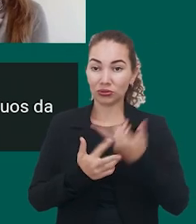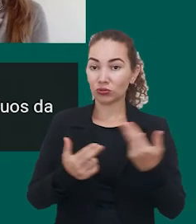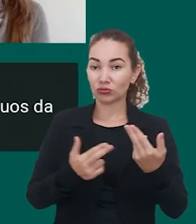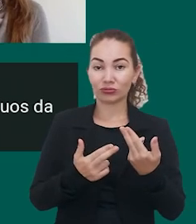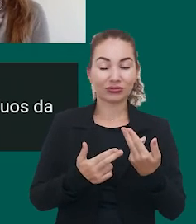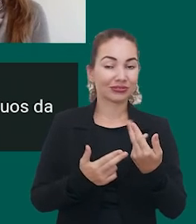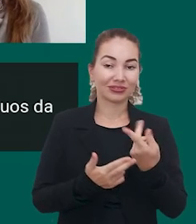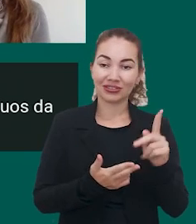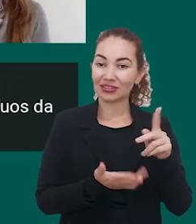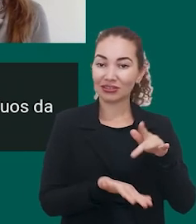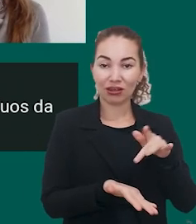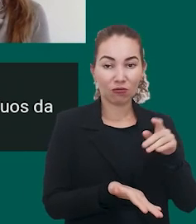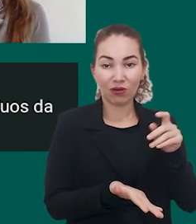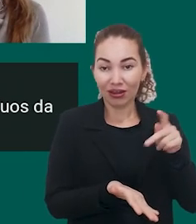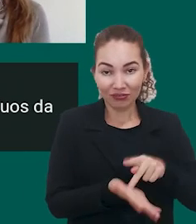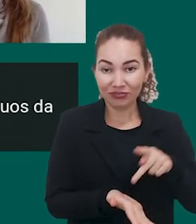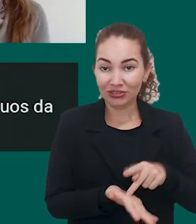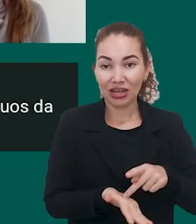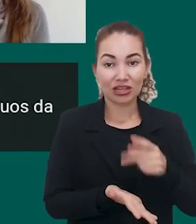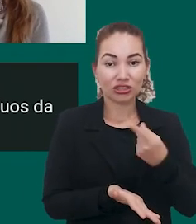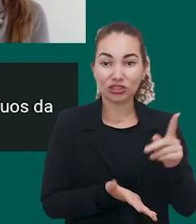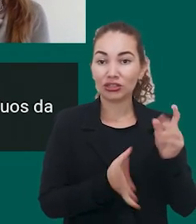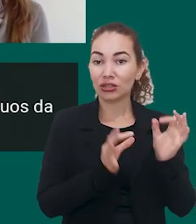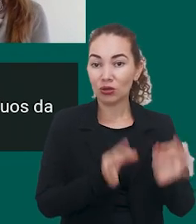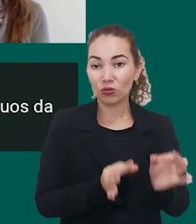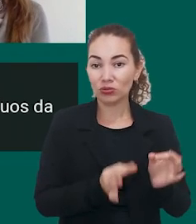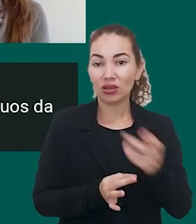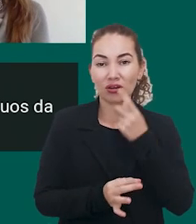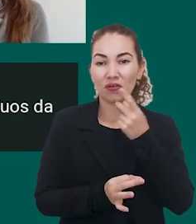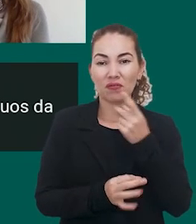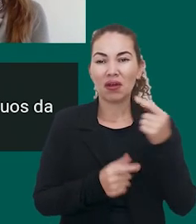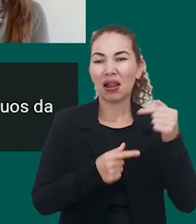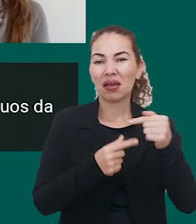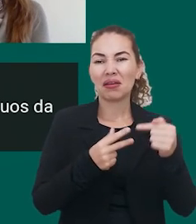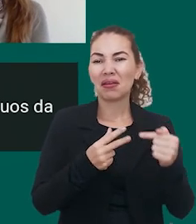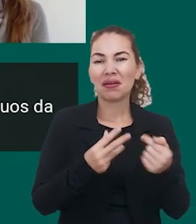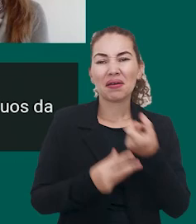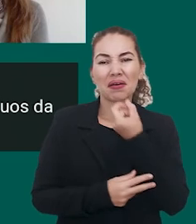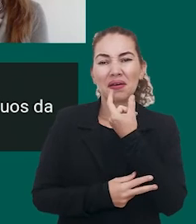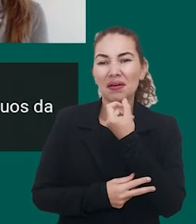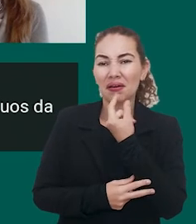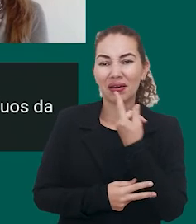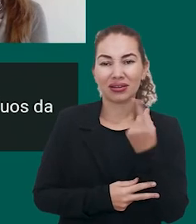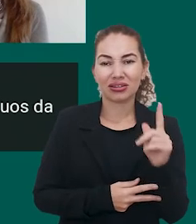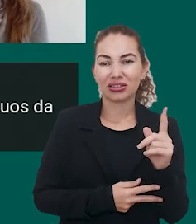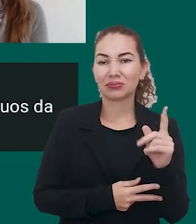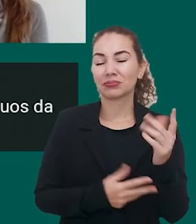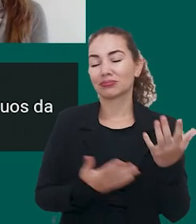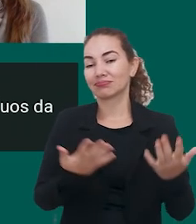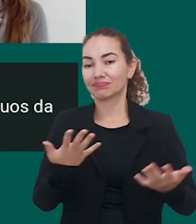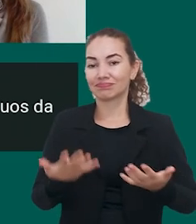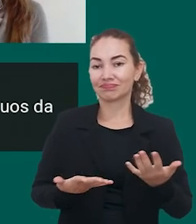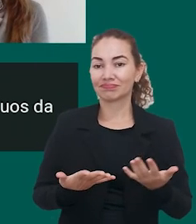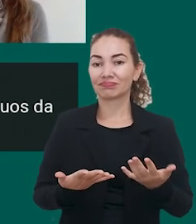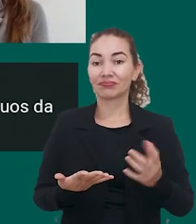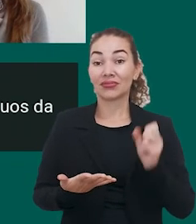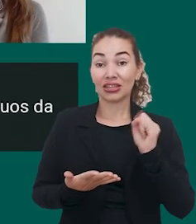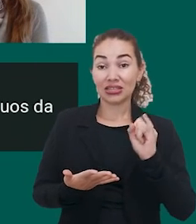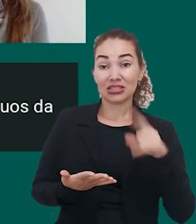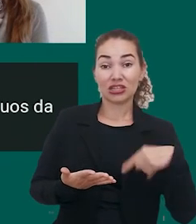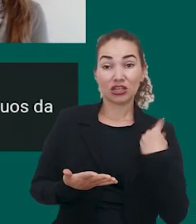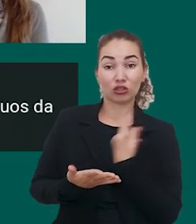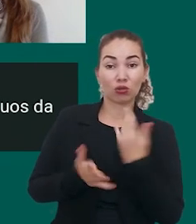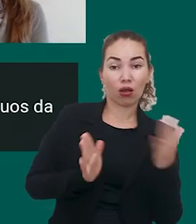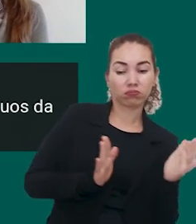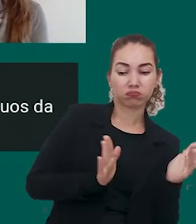eram palpáveis, de novo, né? A gente falou muito de ivermectina, de cloroquina, a gente falou pouco de vacina, né? Então, se a gente tivesse